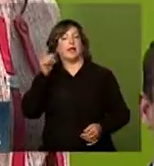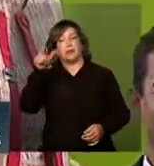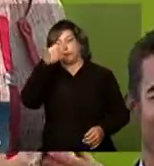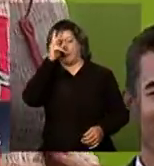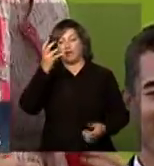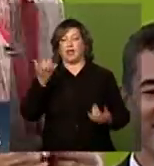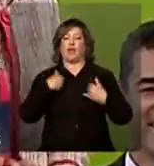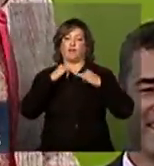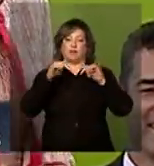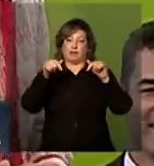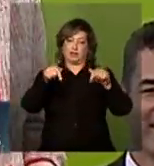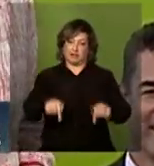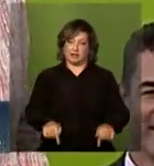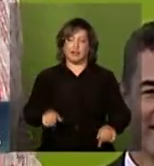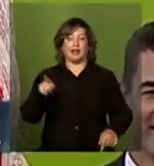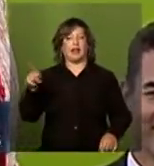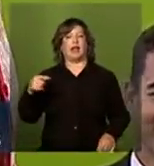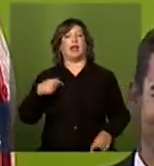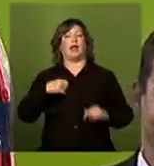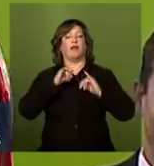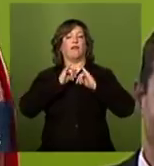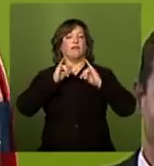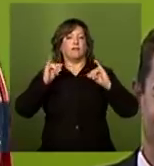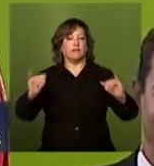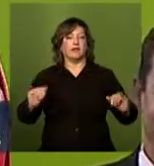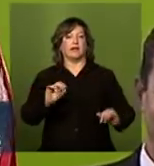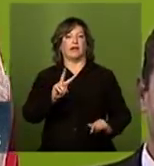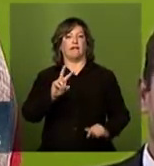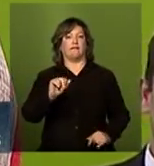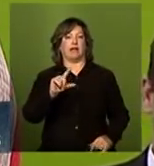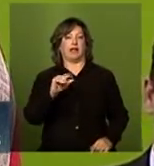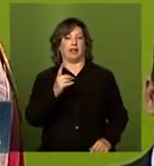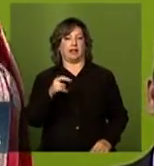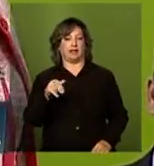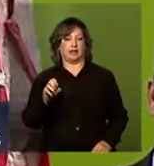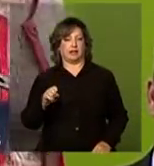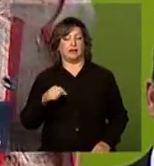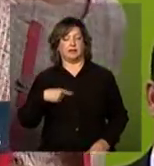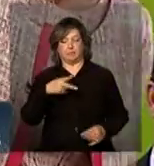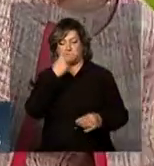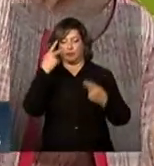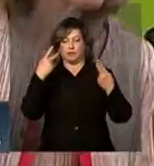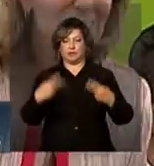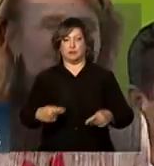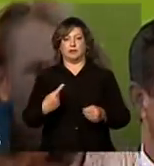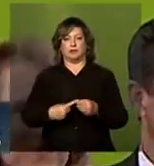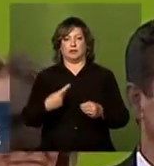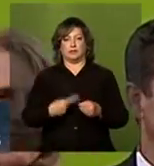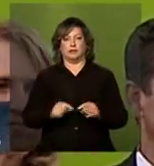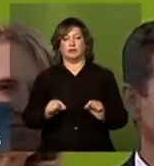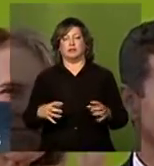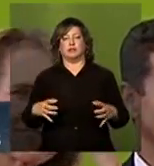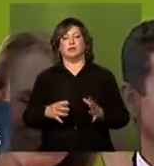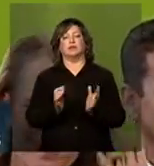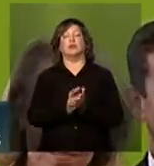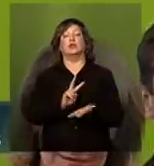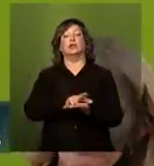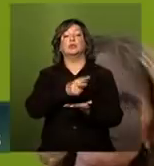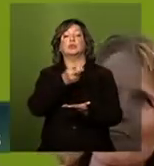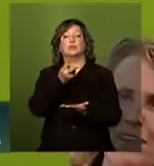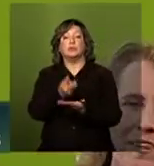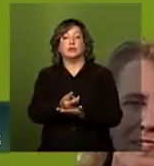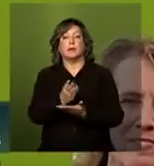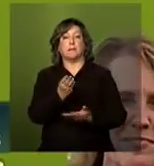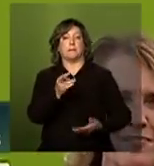comuniquei aos valadarenses ao pessoal aqui de Governador Valadares que na duplicação